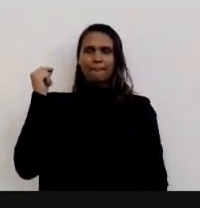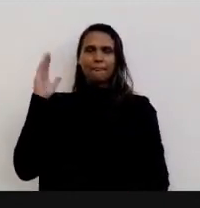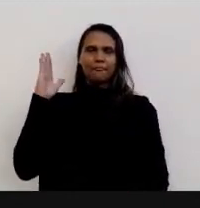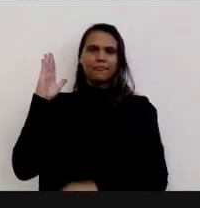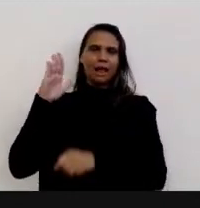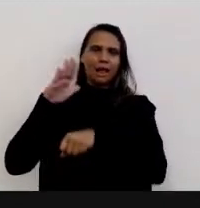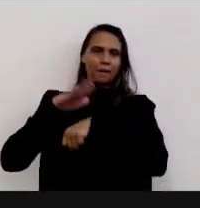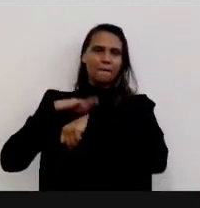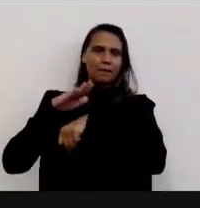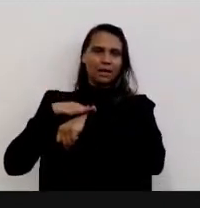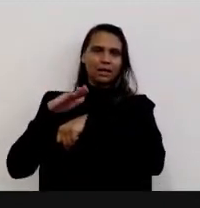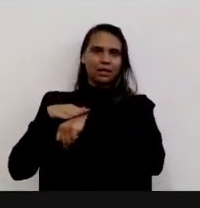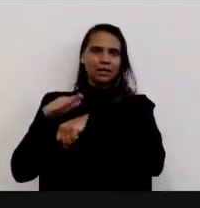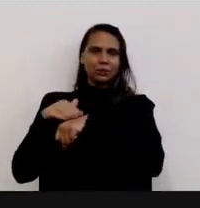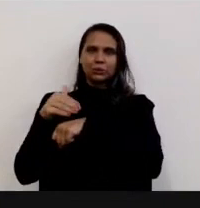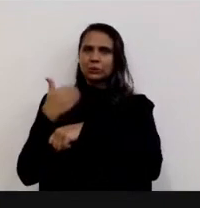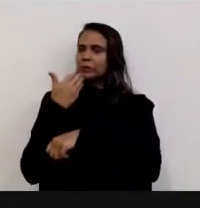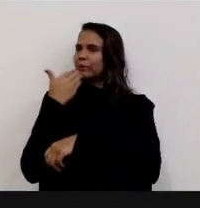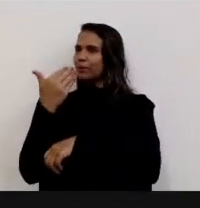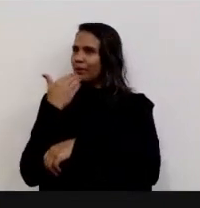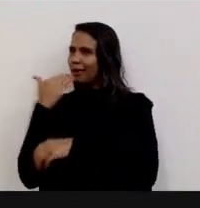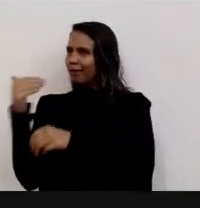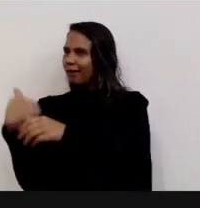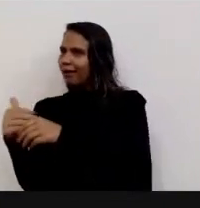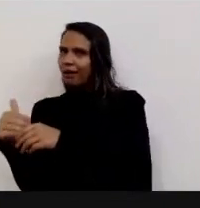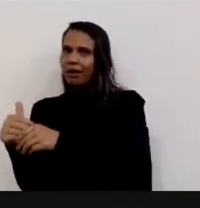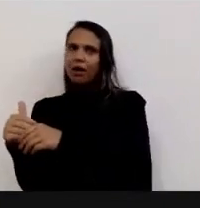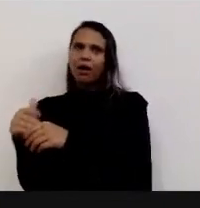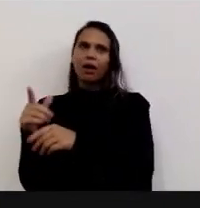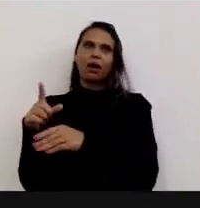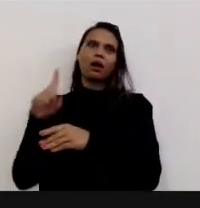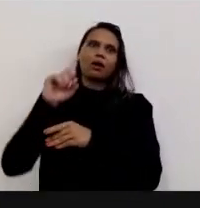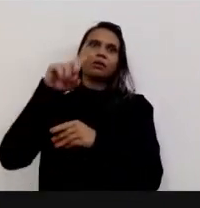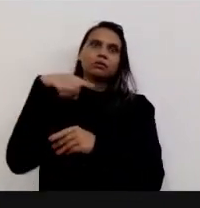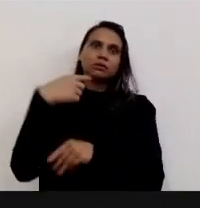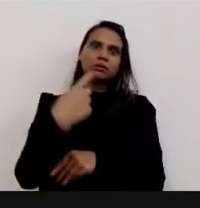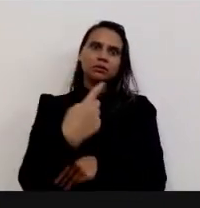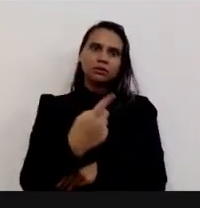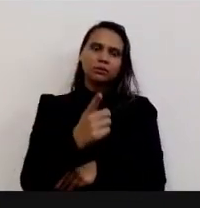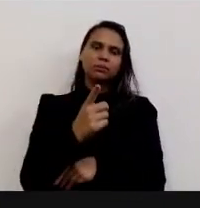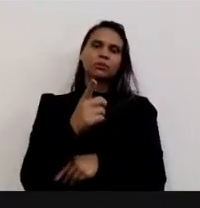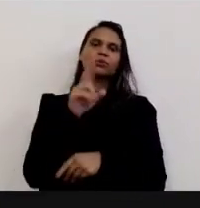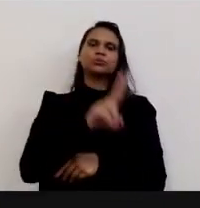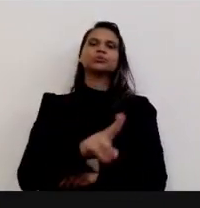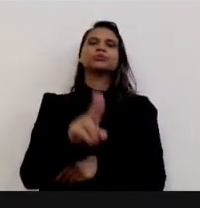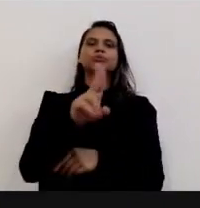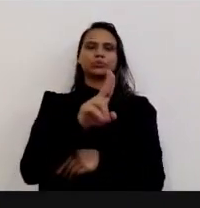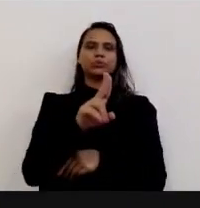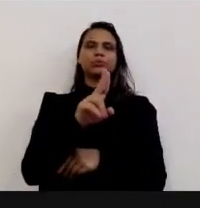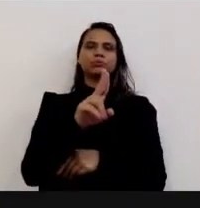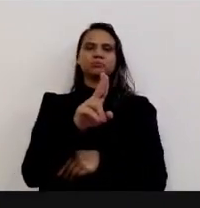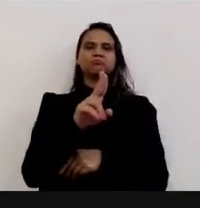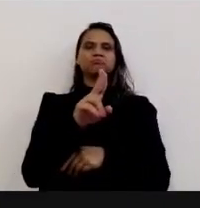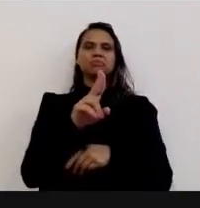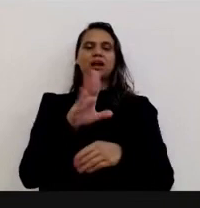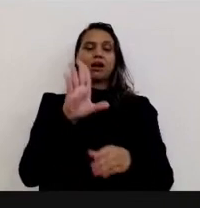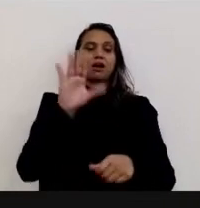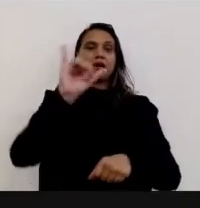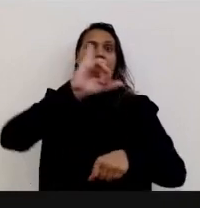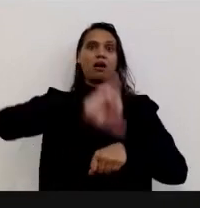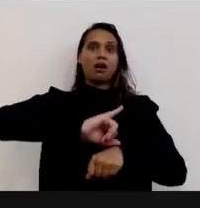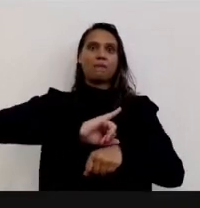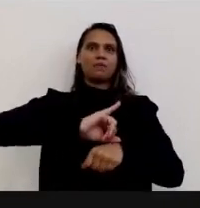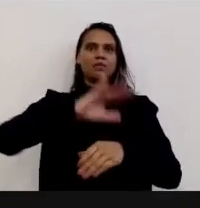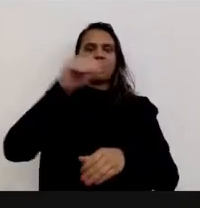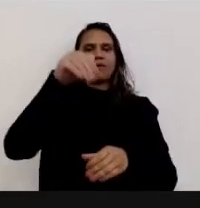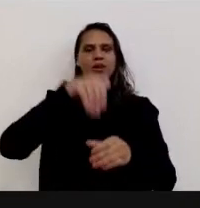é uma limitação do nosso trabalho, que a gente usou como um proxy, né, para a capital eleitoral, né?